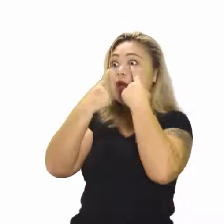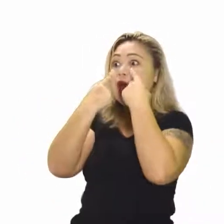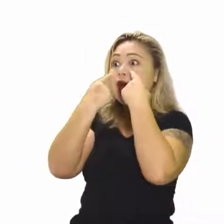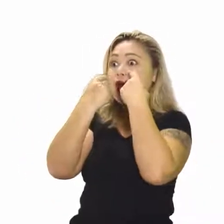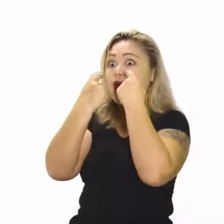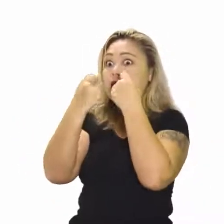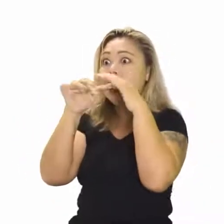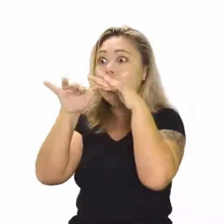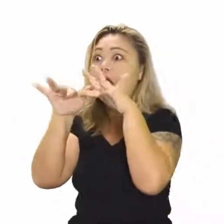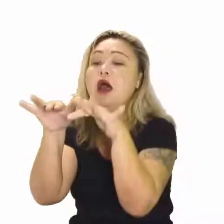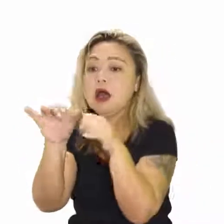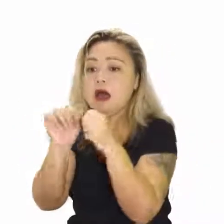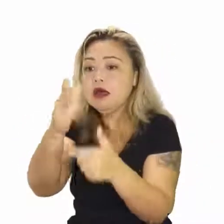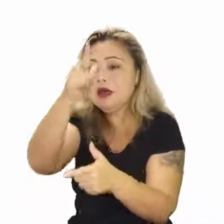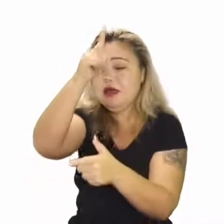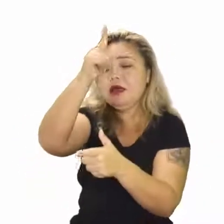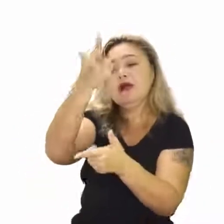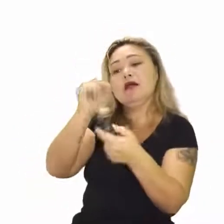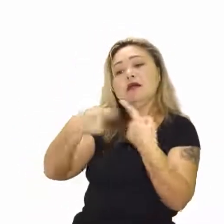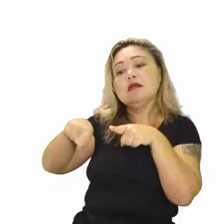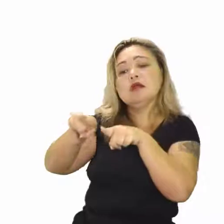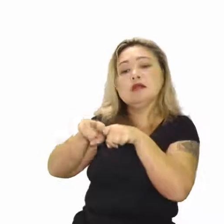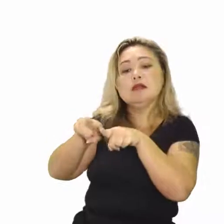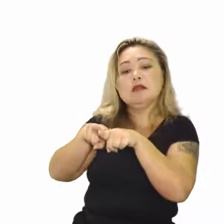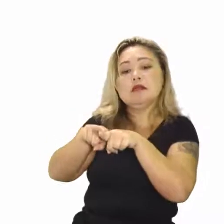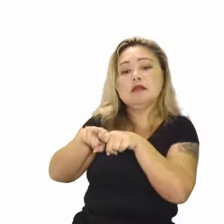atrativo para os alemães e para